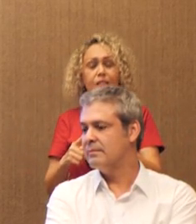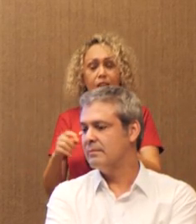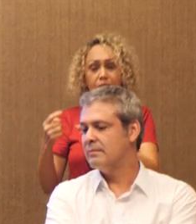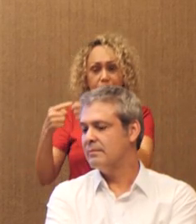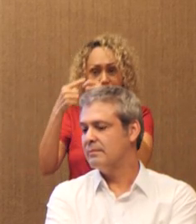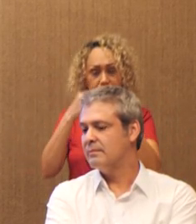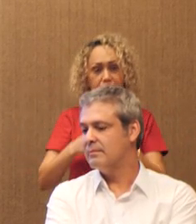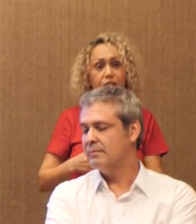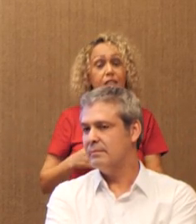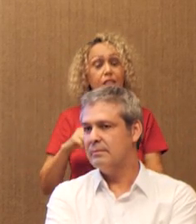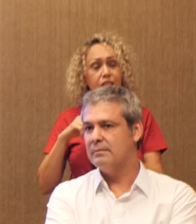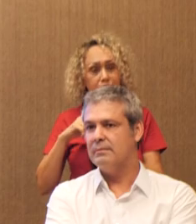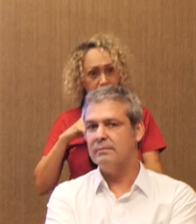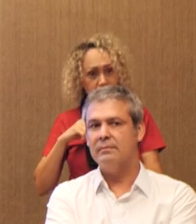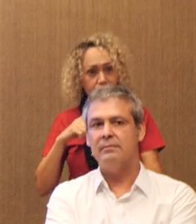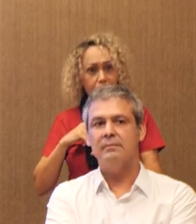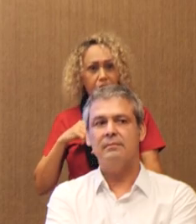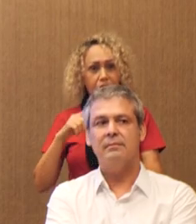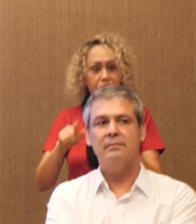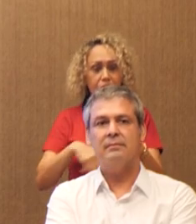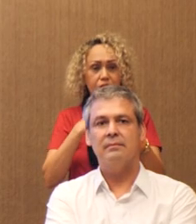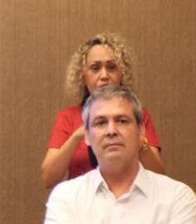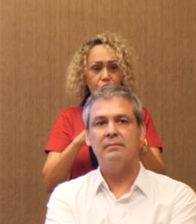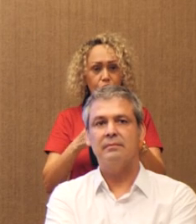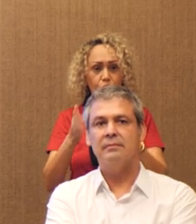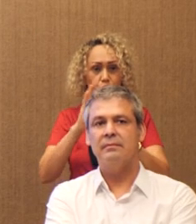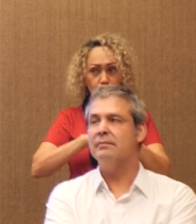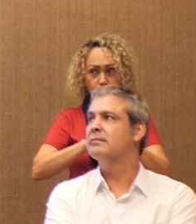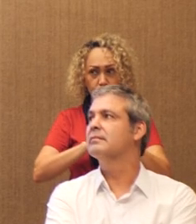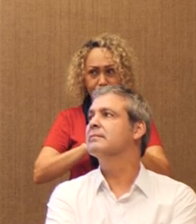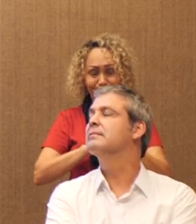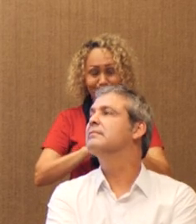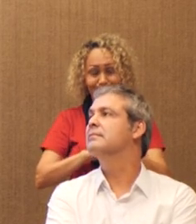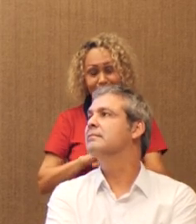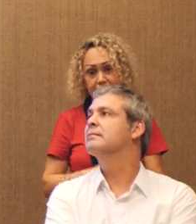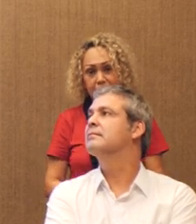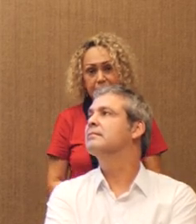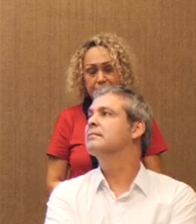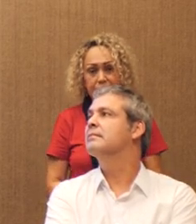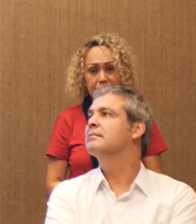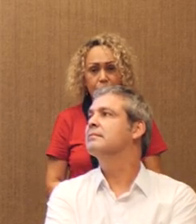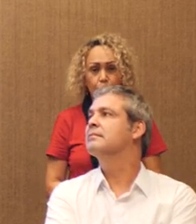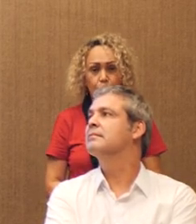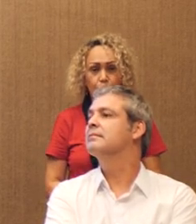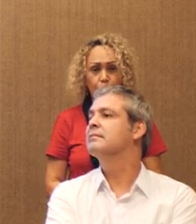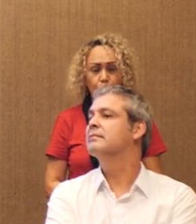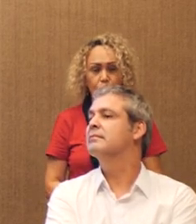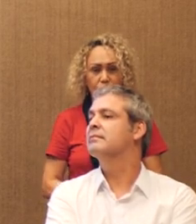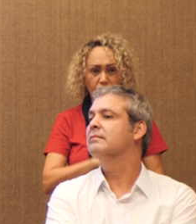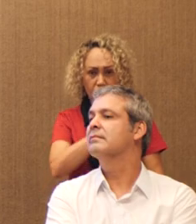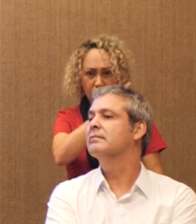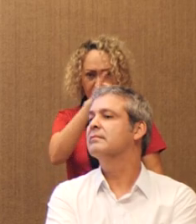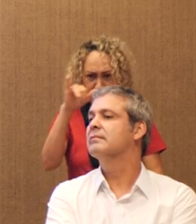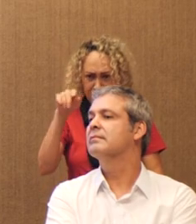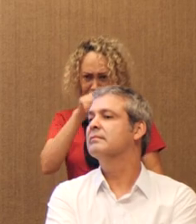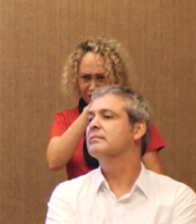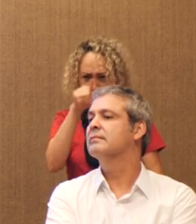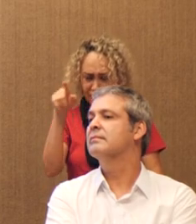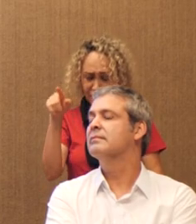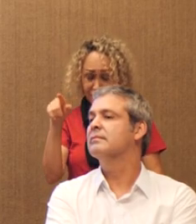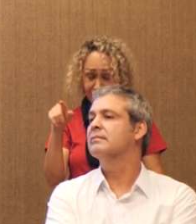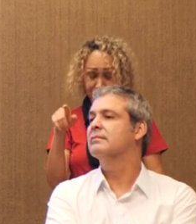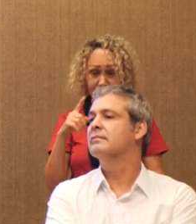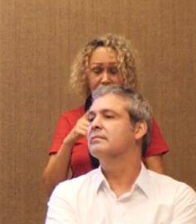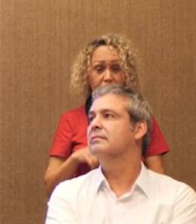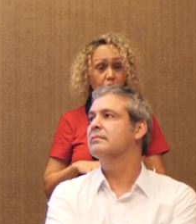dizer a vocês, nós hoje não governamos nenhuma capital. Nós começamos a governar capitais